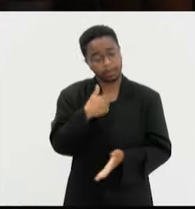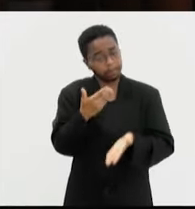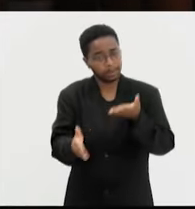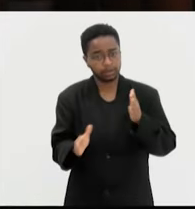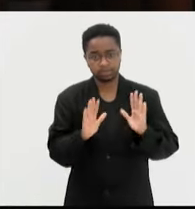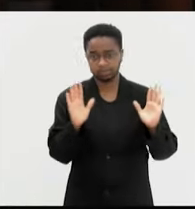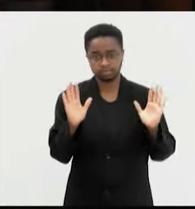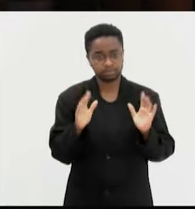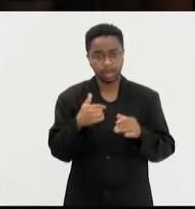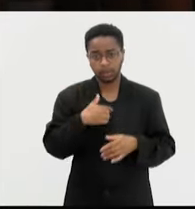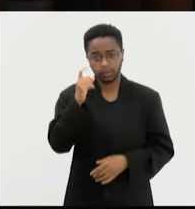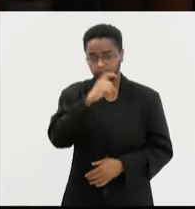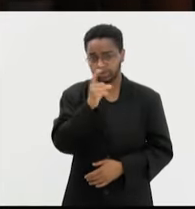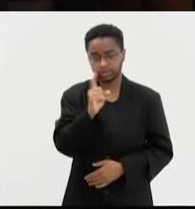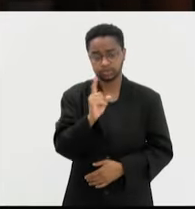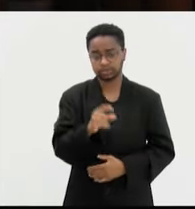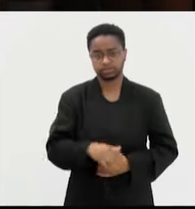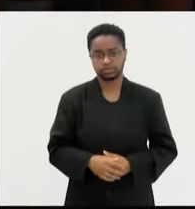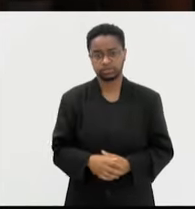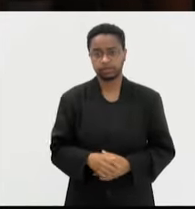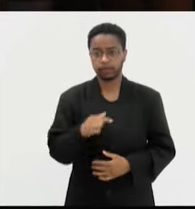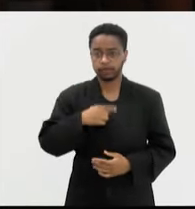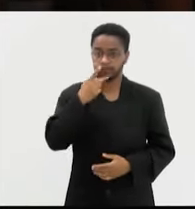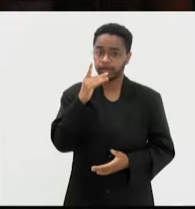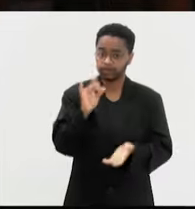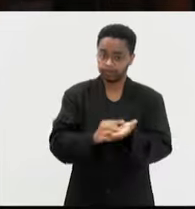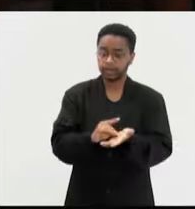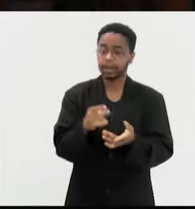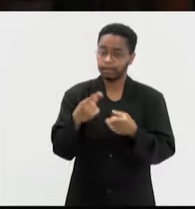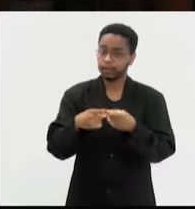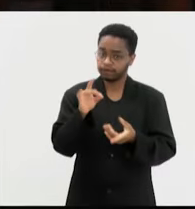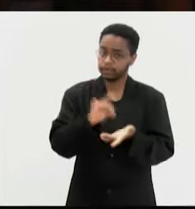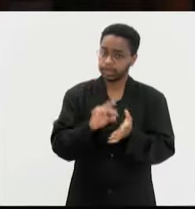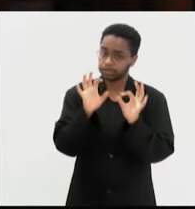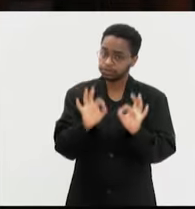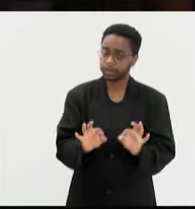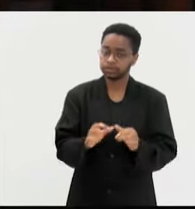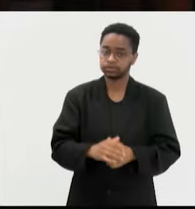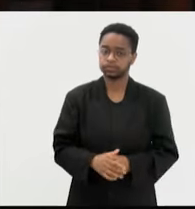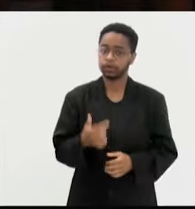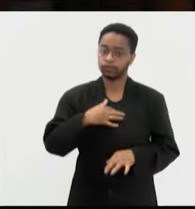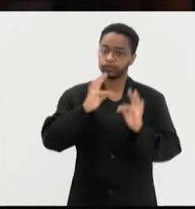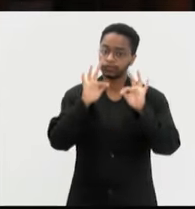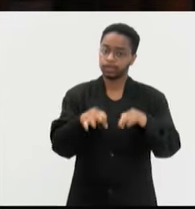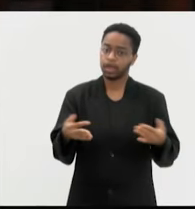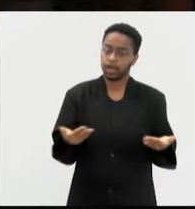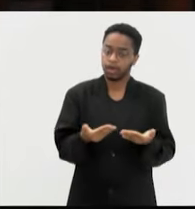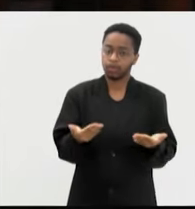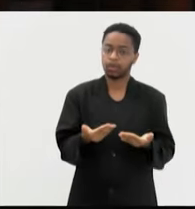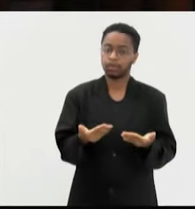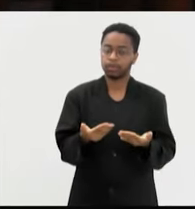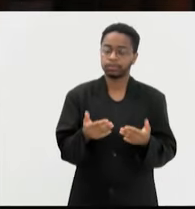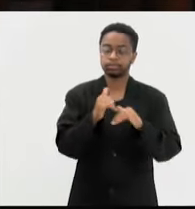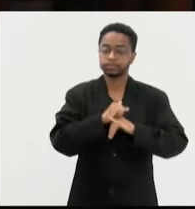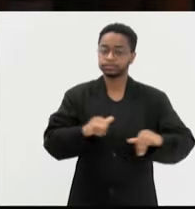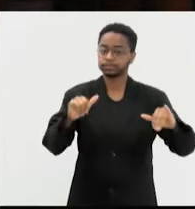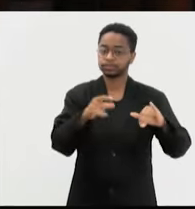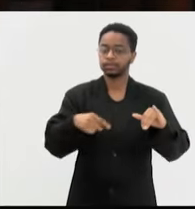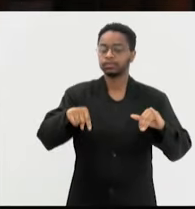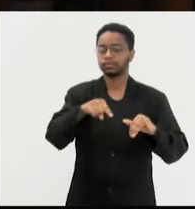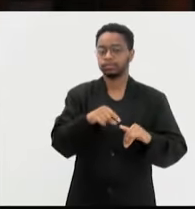eleição eu não vou mentir eu vou falar a verdade e isso é a verdade então vou finalizar minha fala aqui Presidente dizendo uma